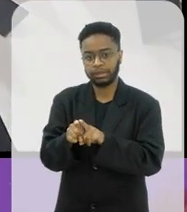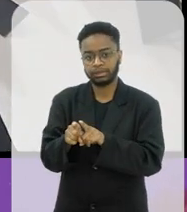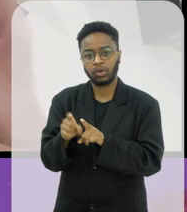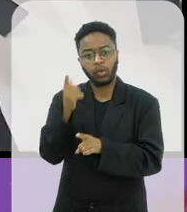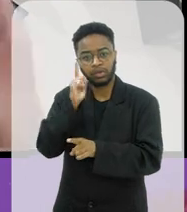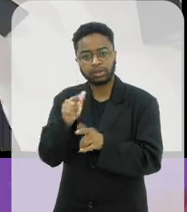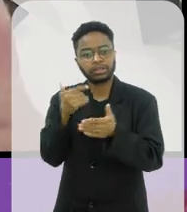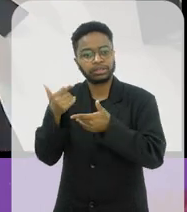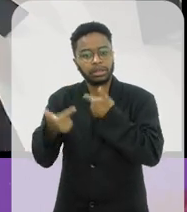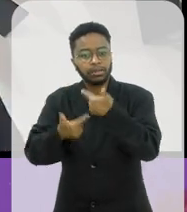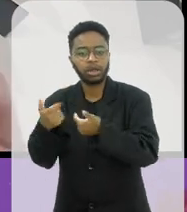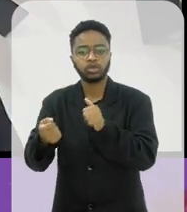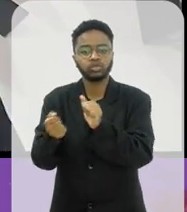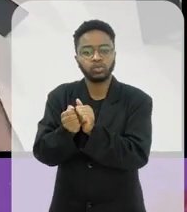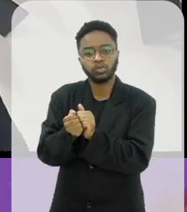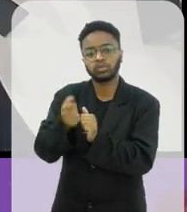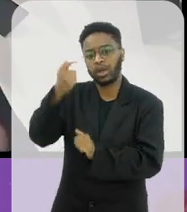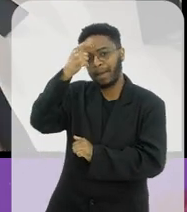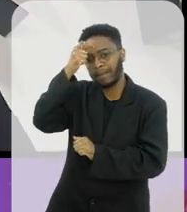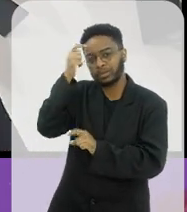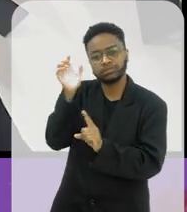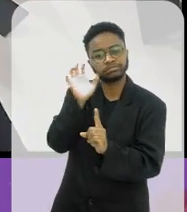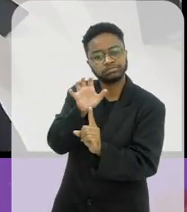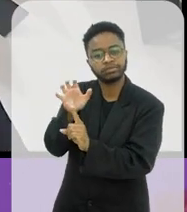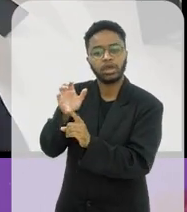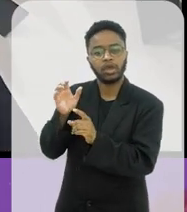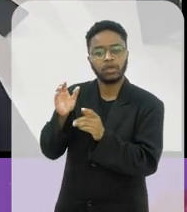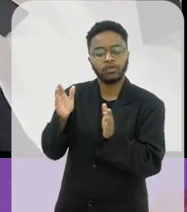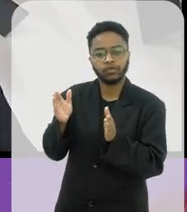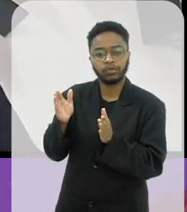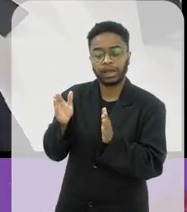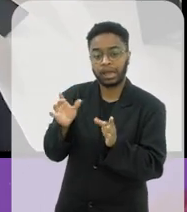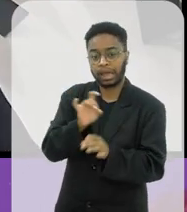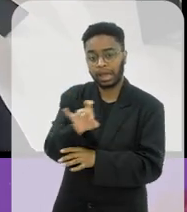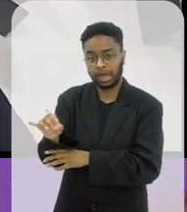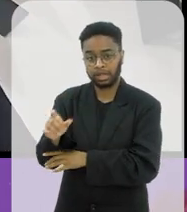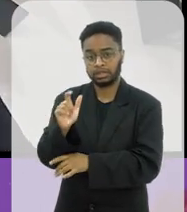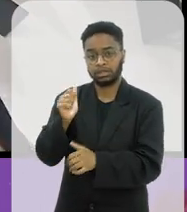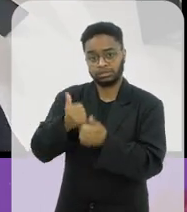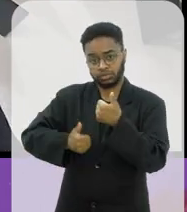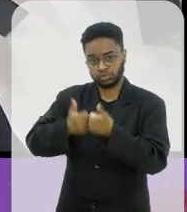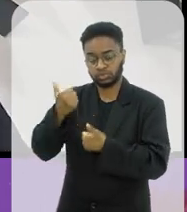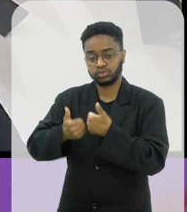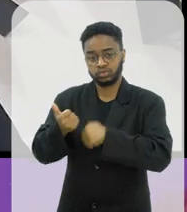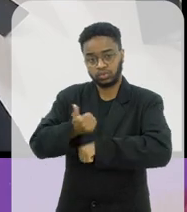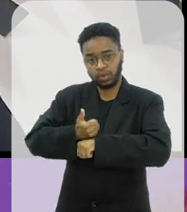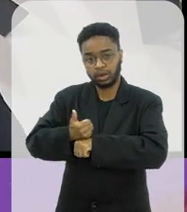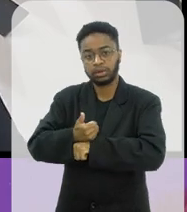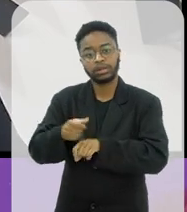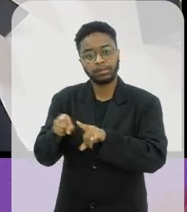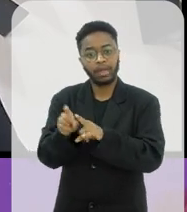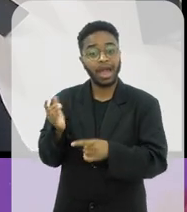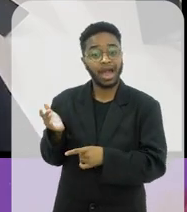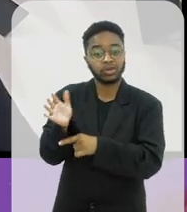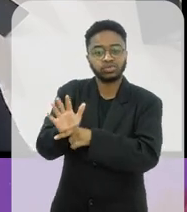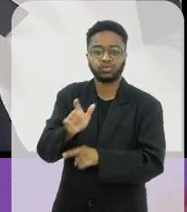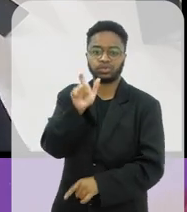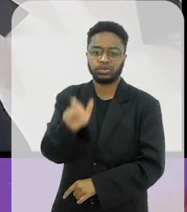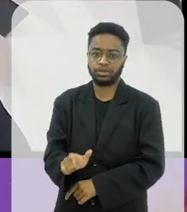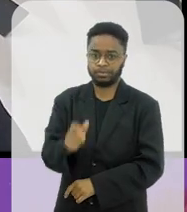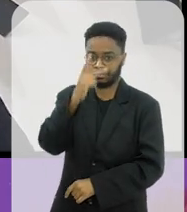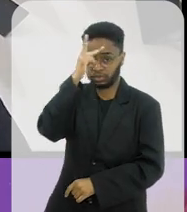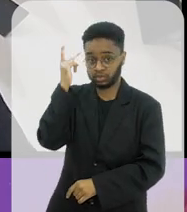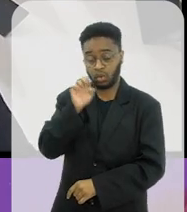de trabalhar psicologicamente a cabeça de cada jogador, isso beneficia o próprio jogador